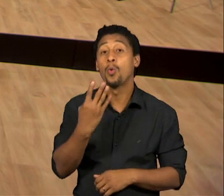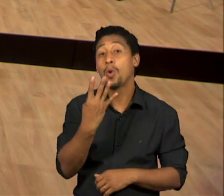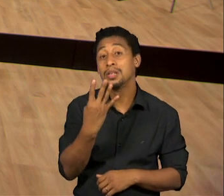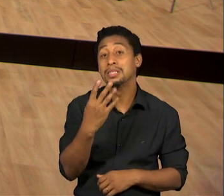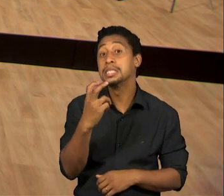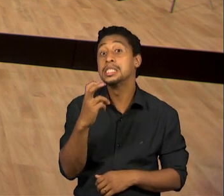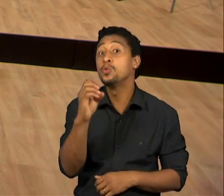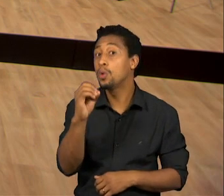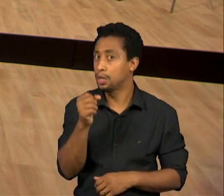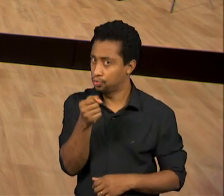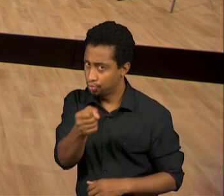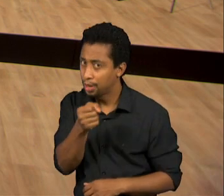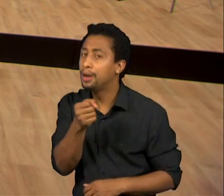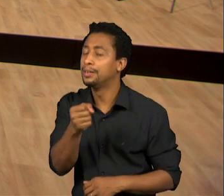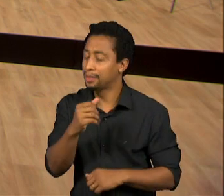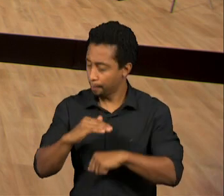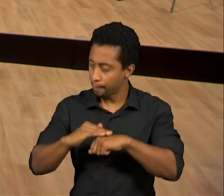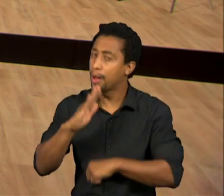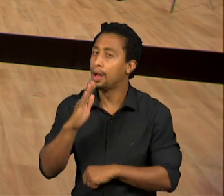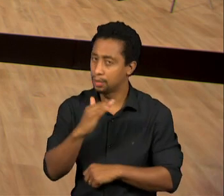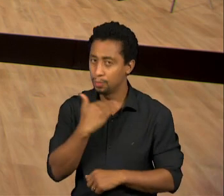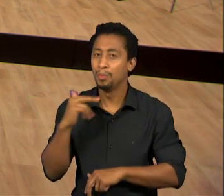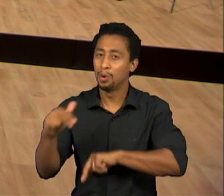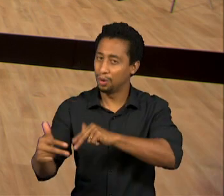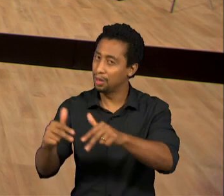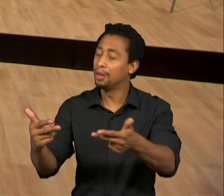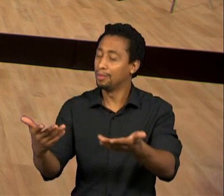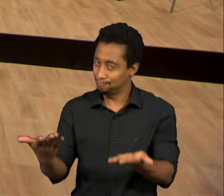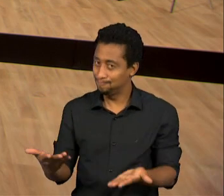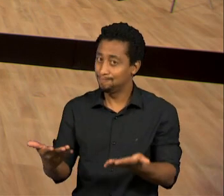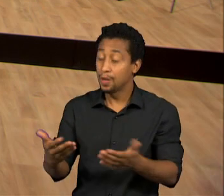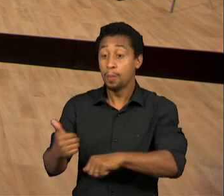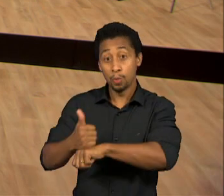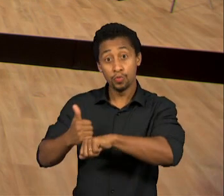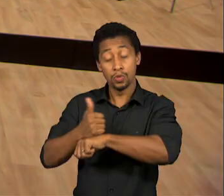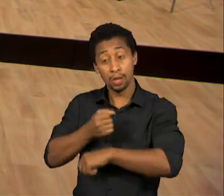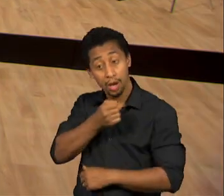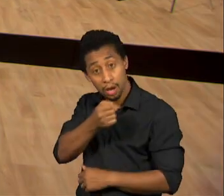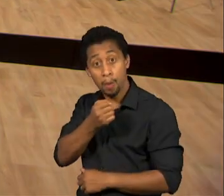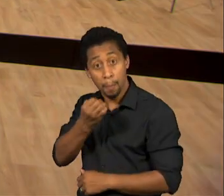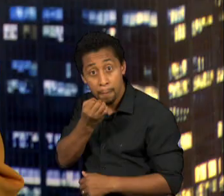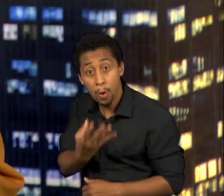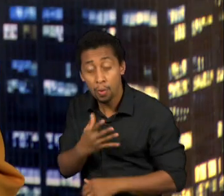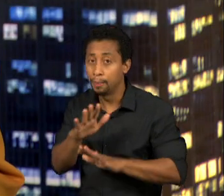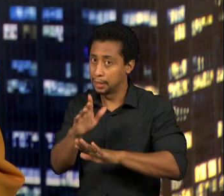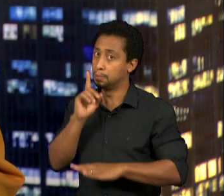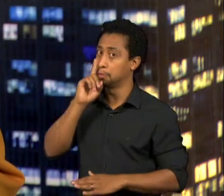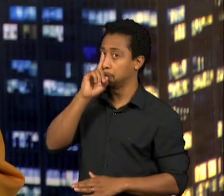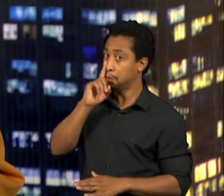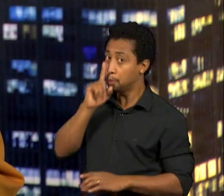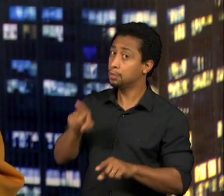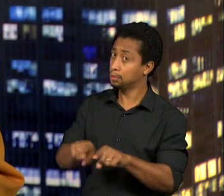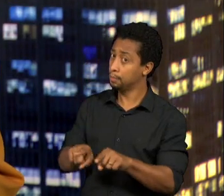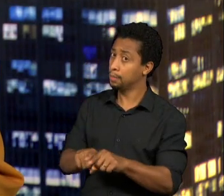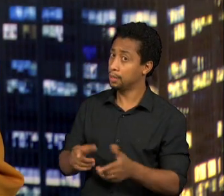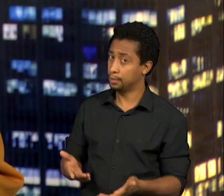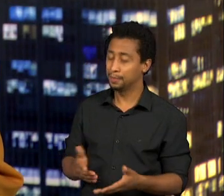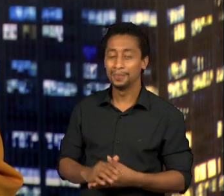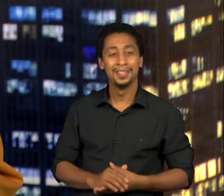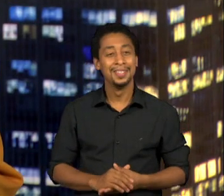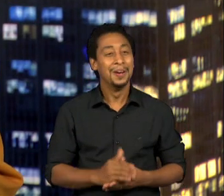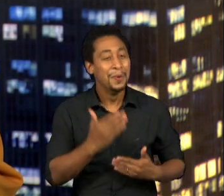É uma profissão belíssima, mas perigosa, se for levada a sério. Muito bem lembrado. Monforte, obrigada,